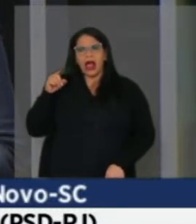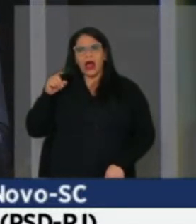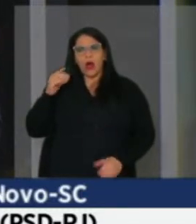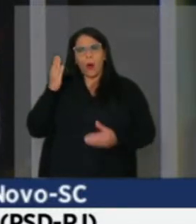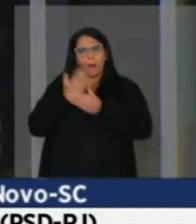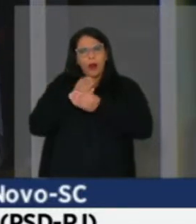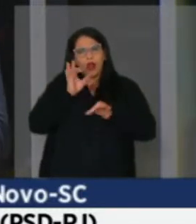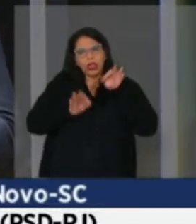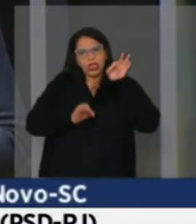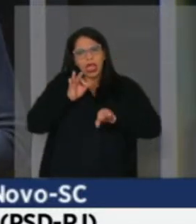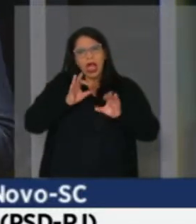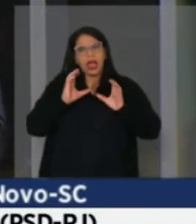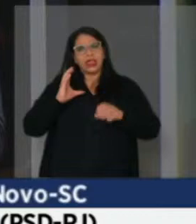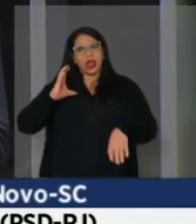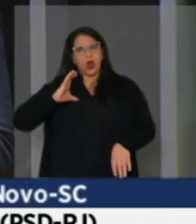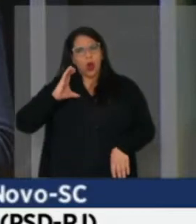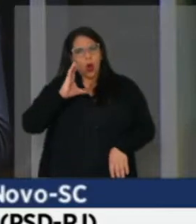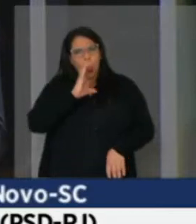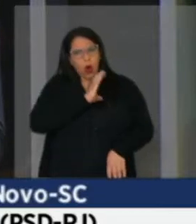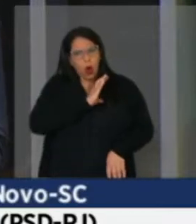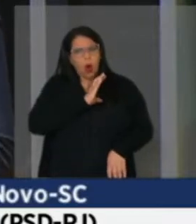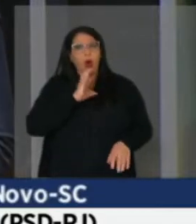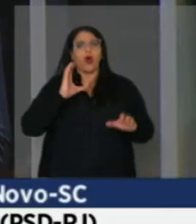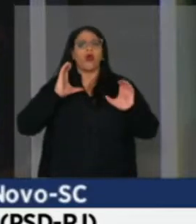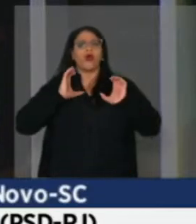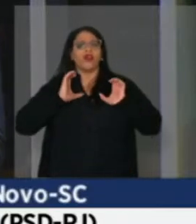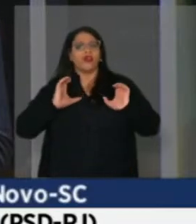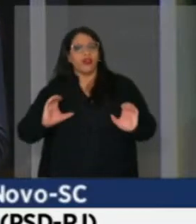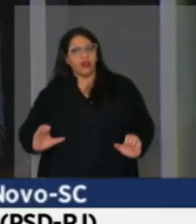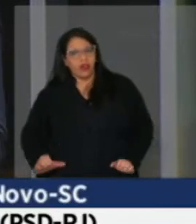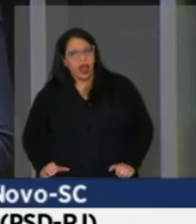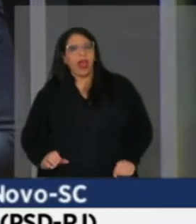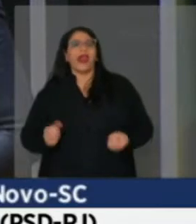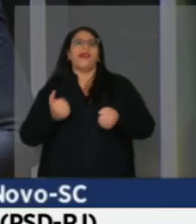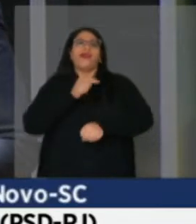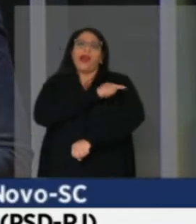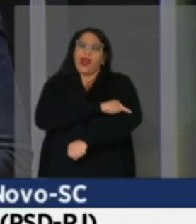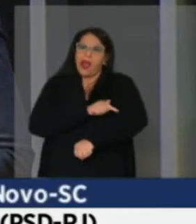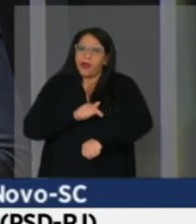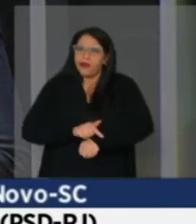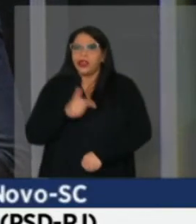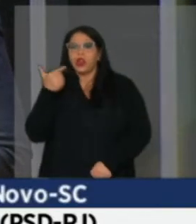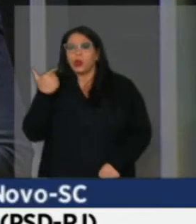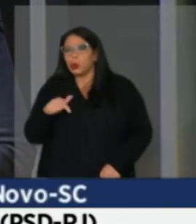de decoro, repito, decoro parlamentar, quebra de decoro parlamentar,